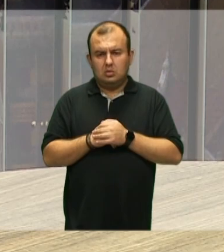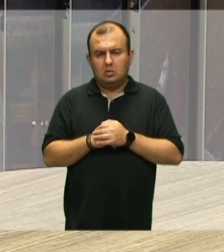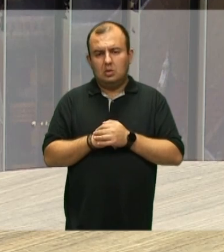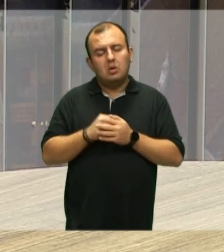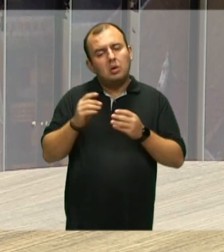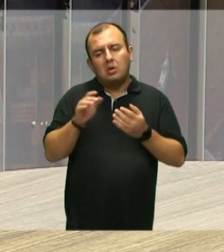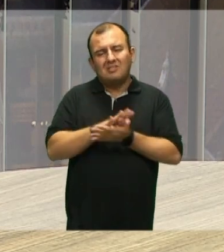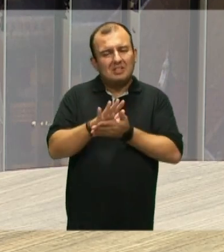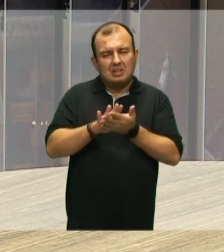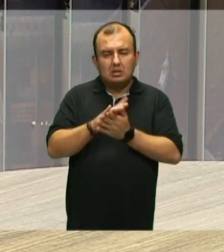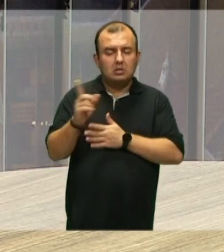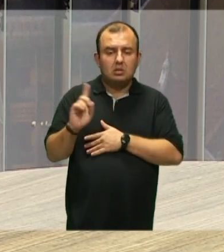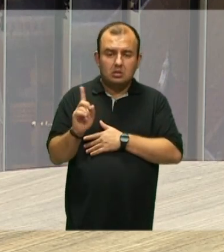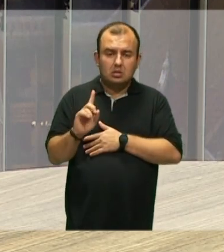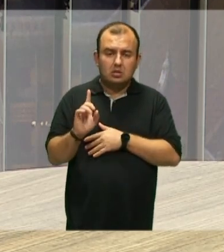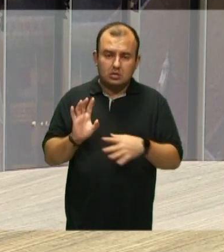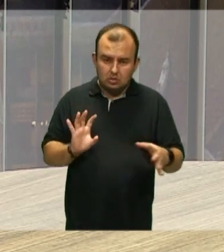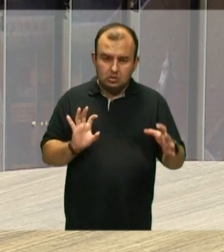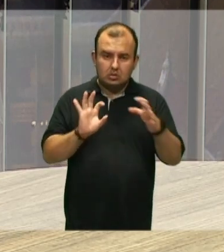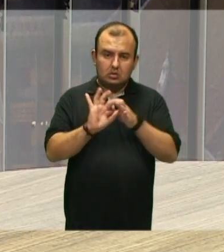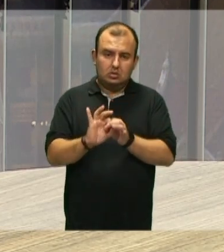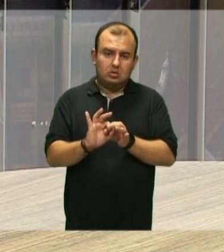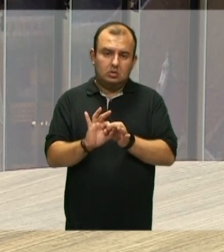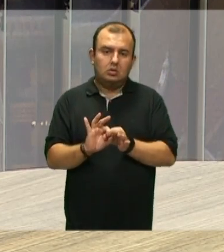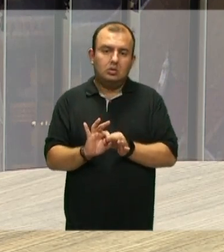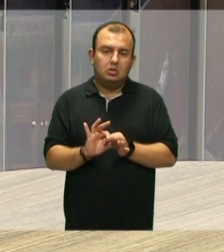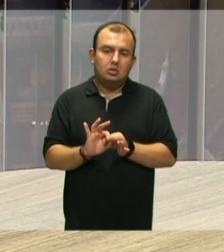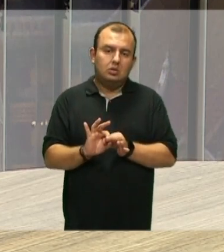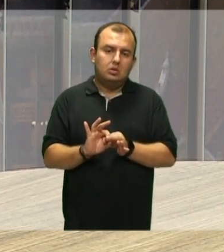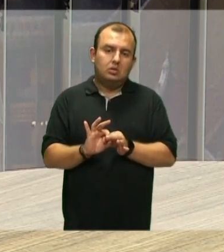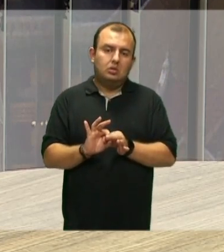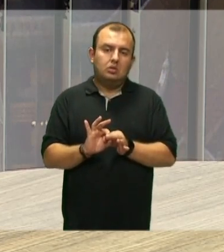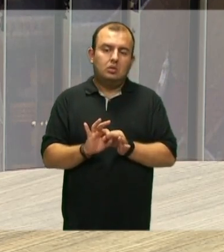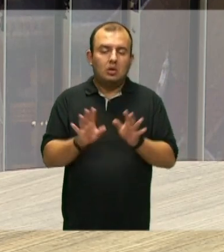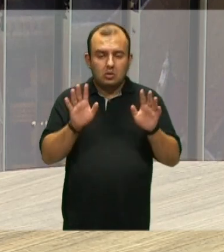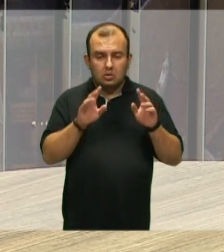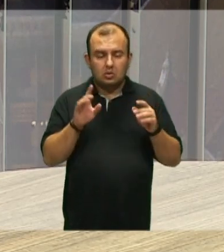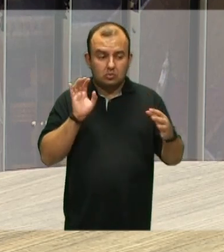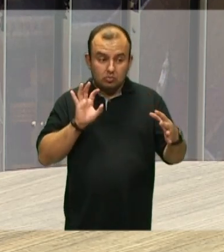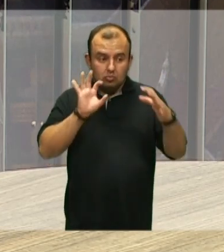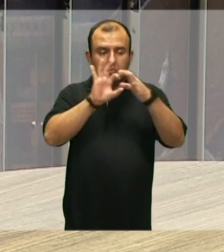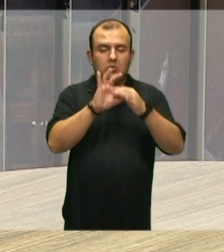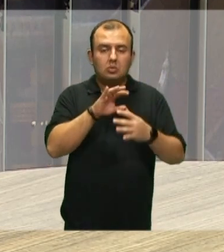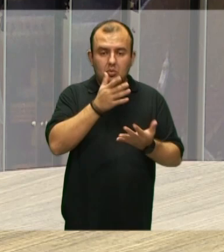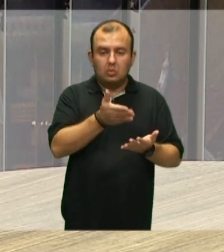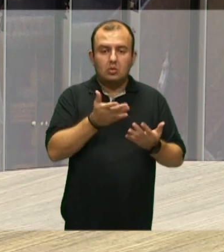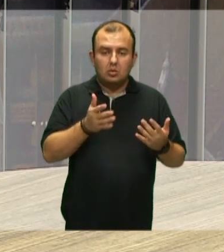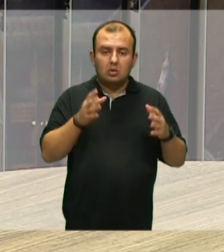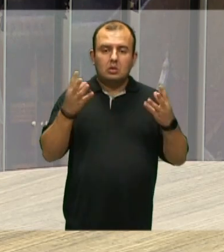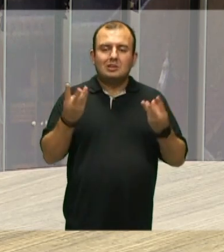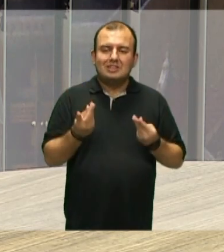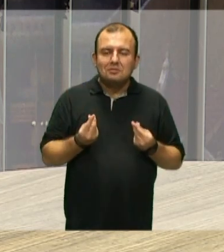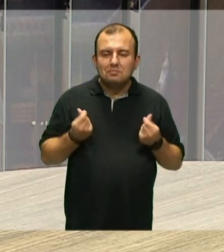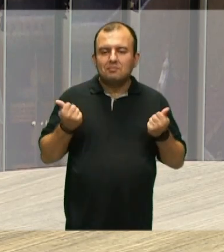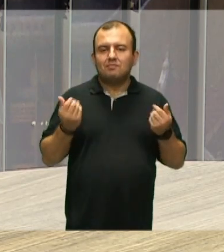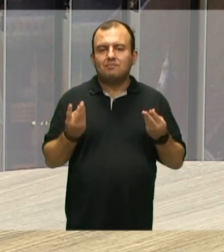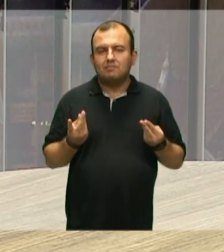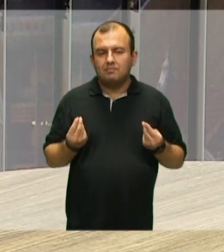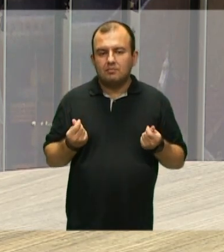para nada, mas eu acho que quando a gente se conecta com algo que está direcionado à